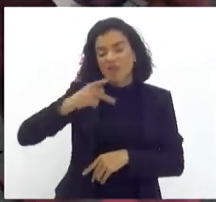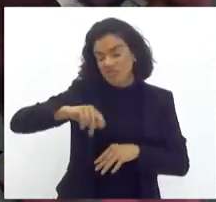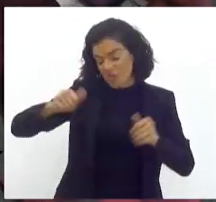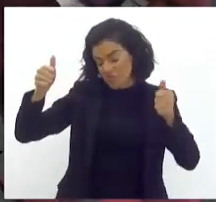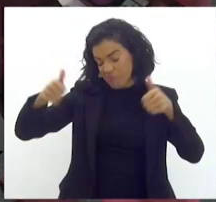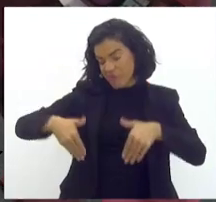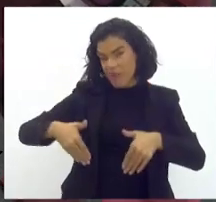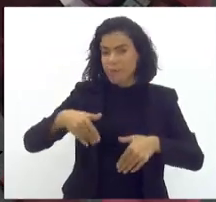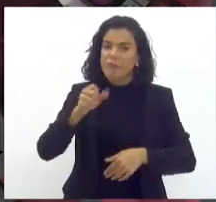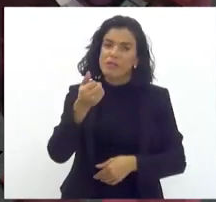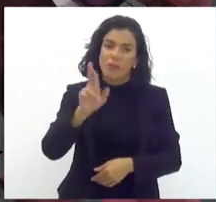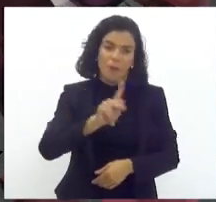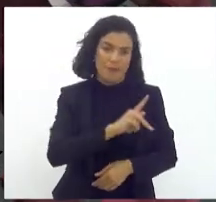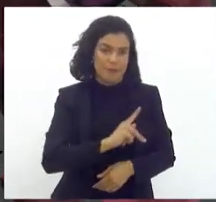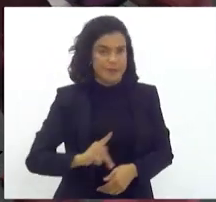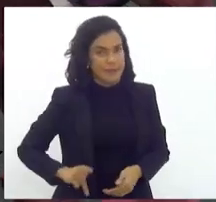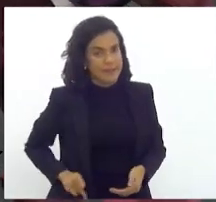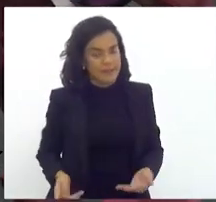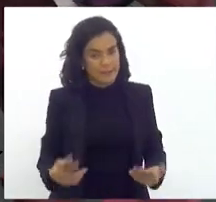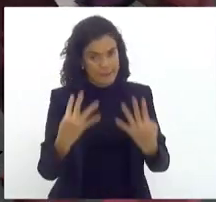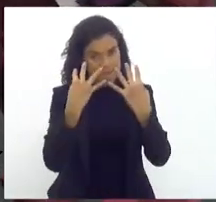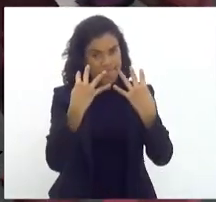senhor presidente